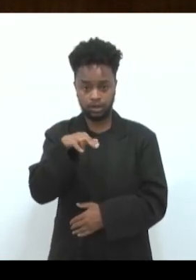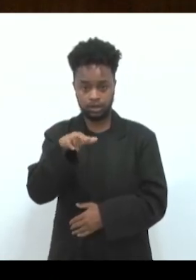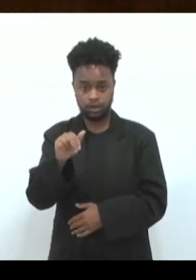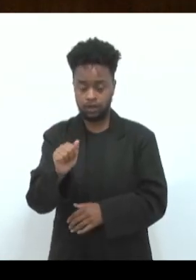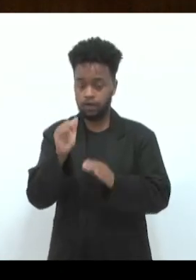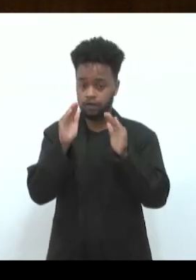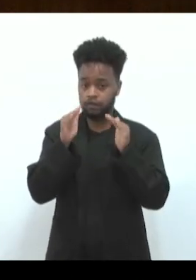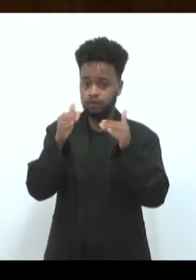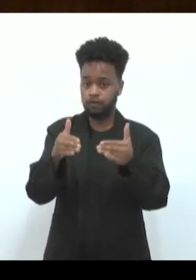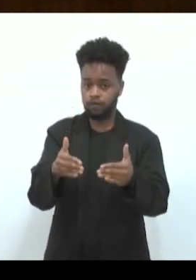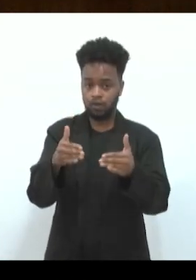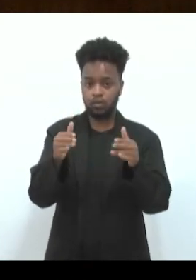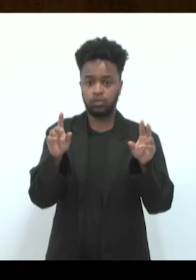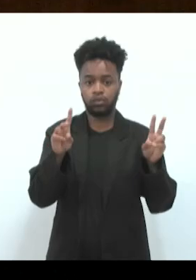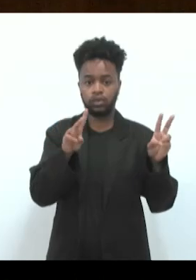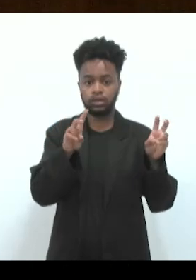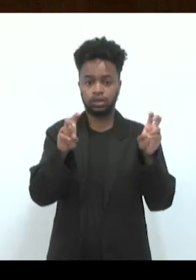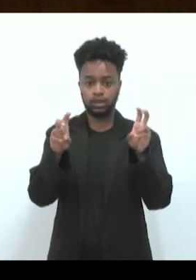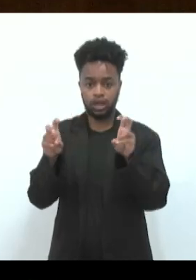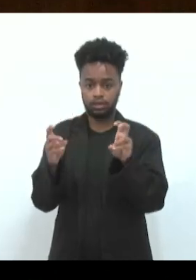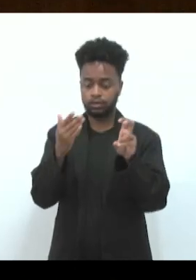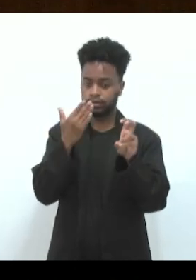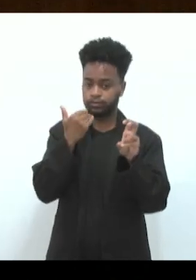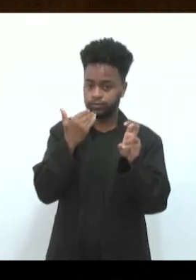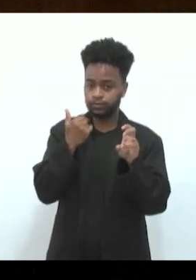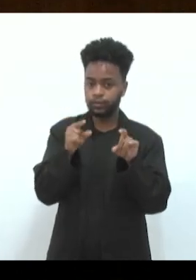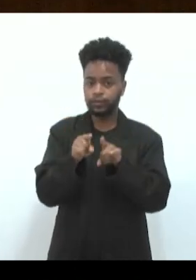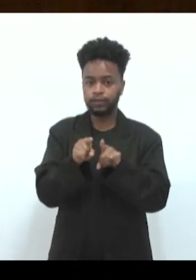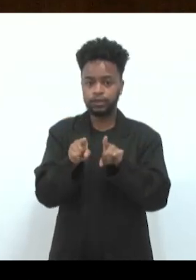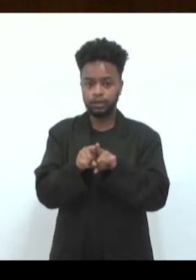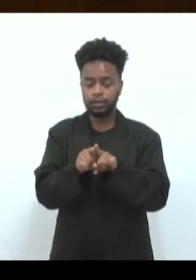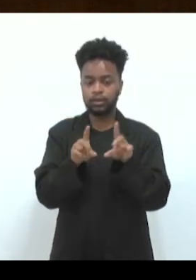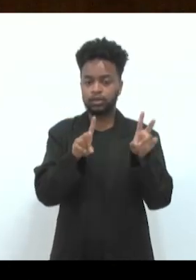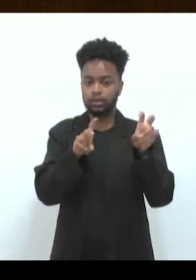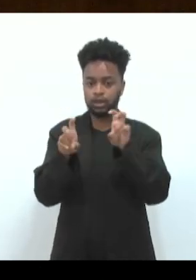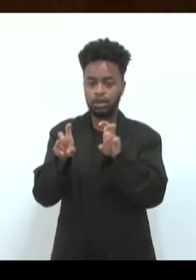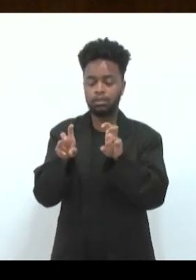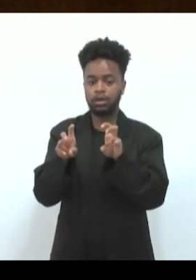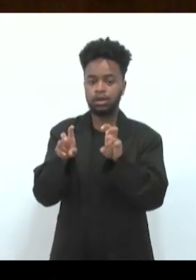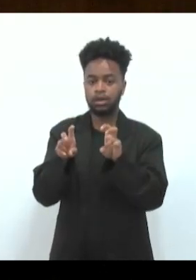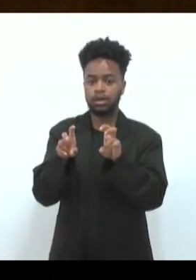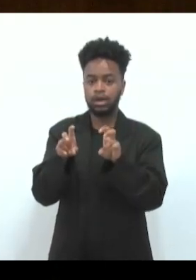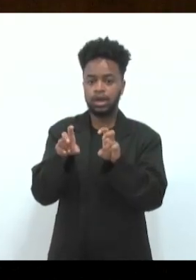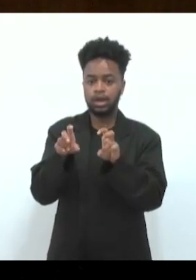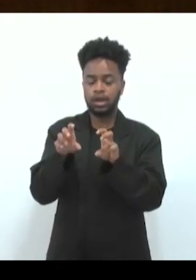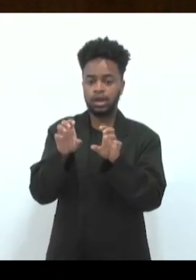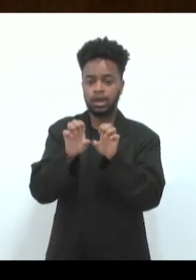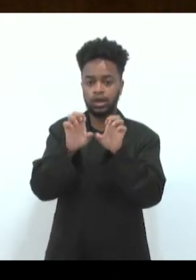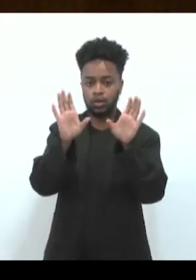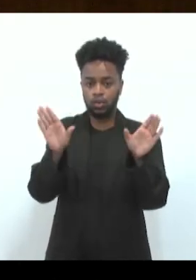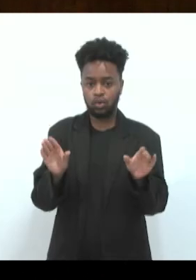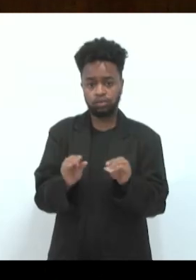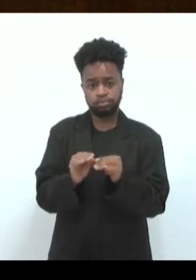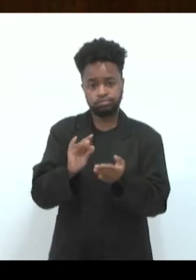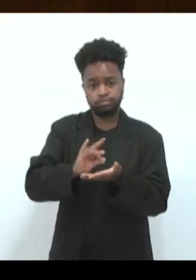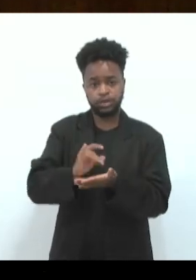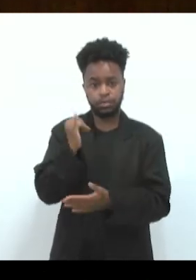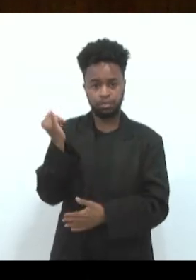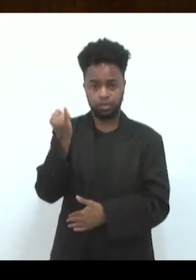pela questão alimentar e pela questão agroecológica. Isso é muito importante.